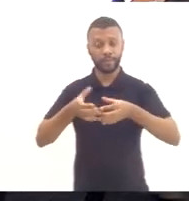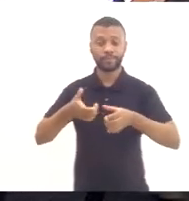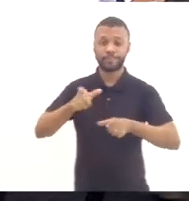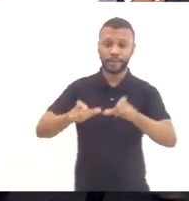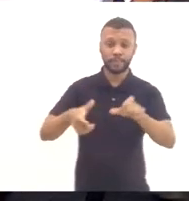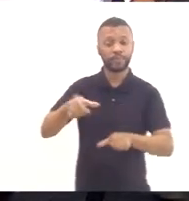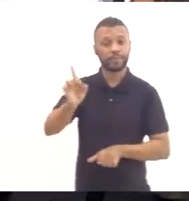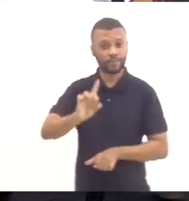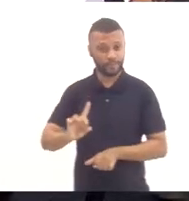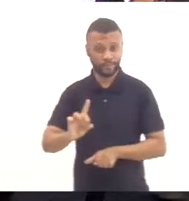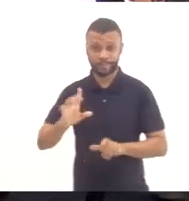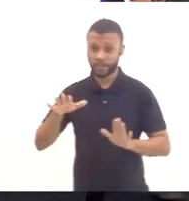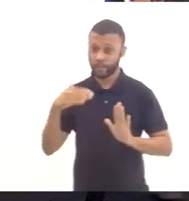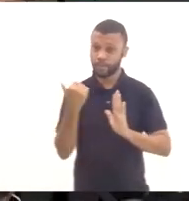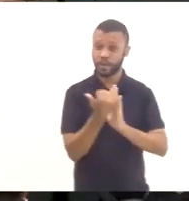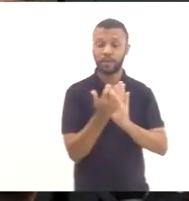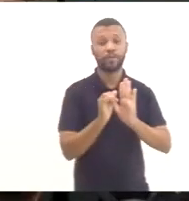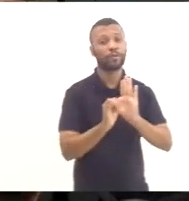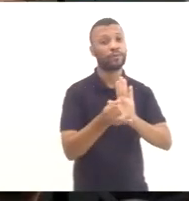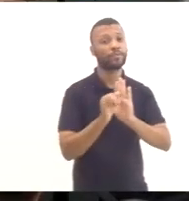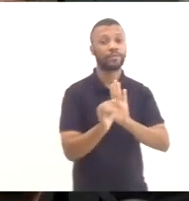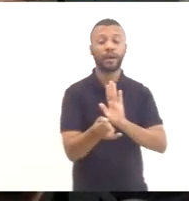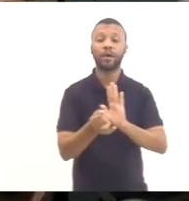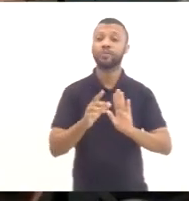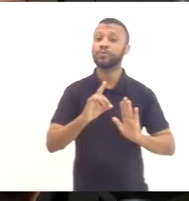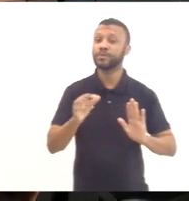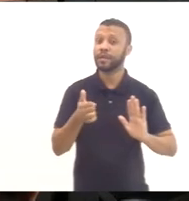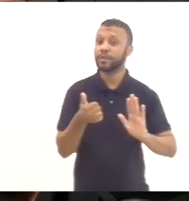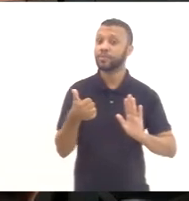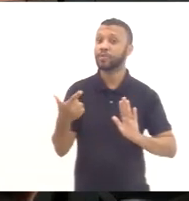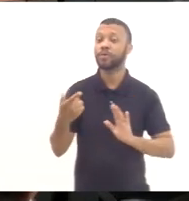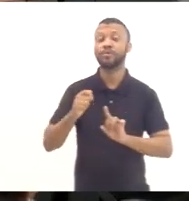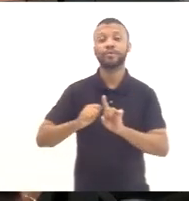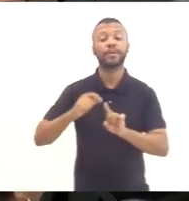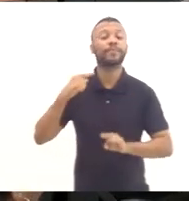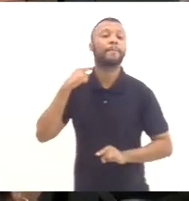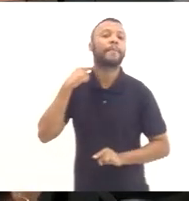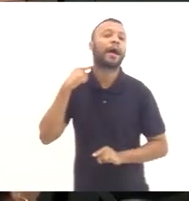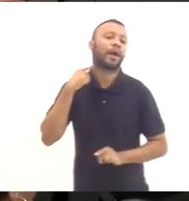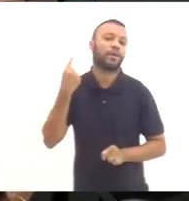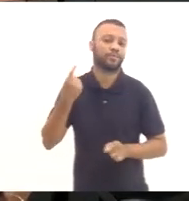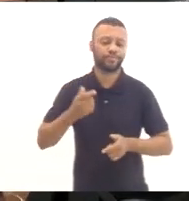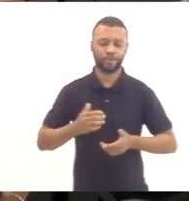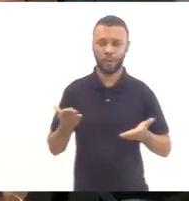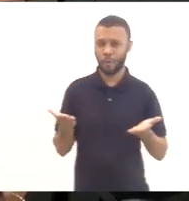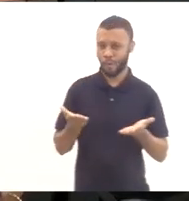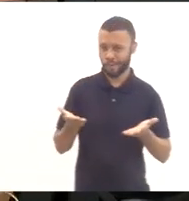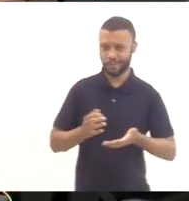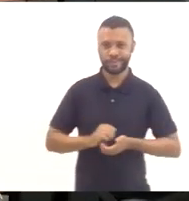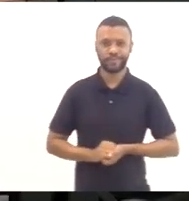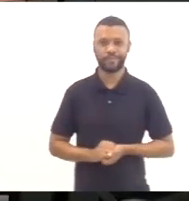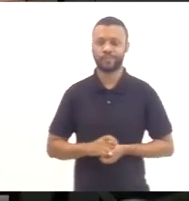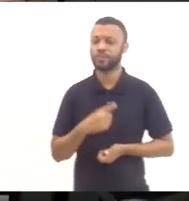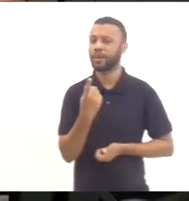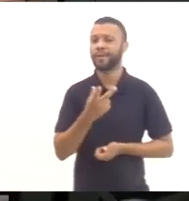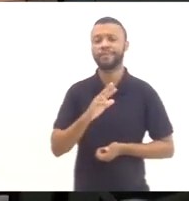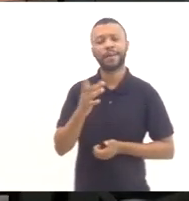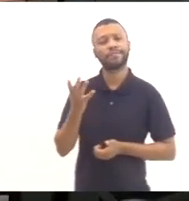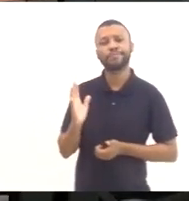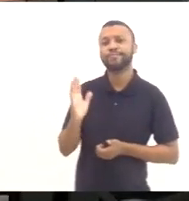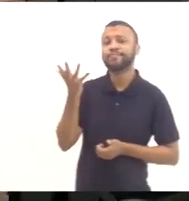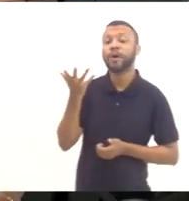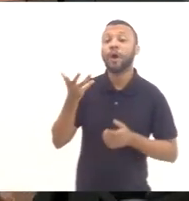edital publicado na data de 12 de maio último e vamos realizar hoje um